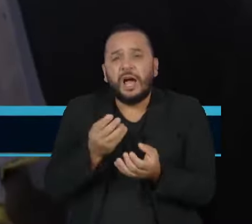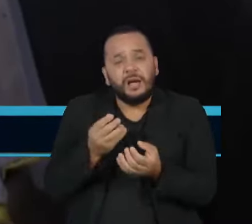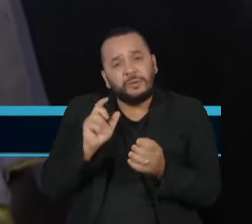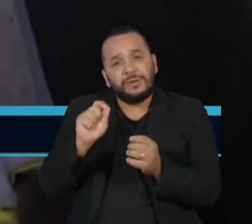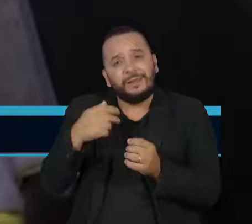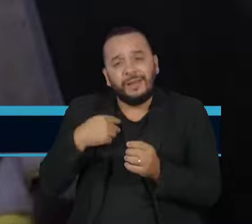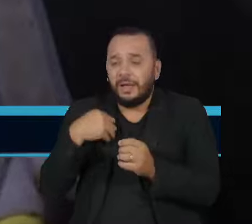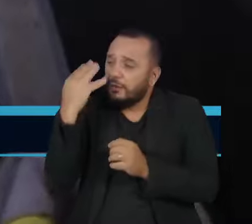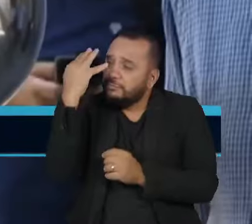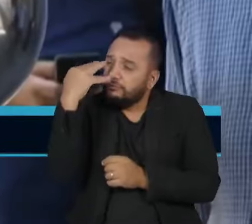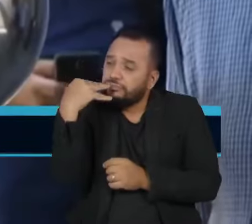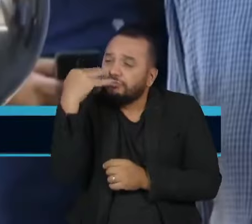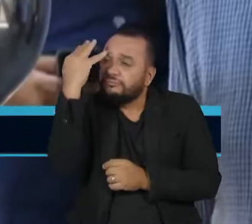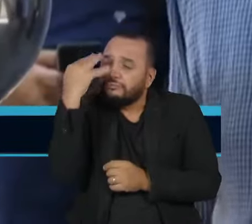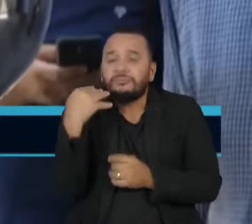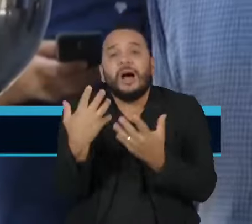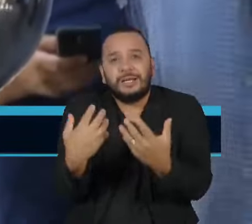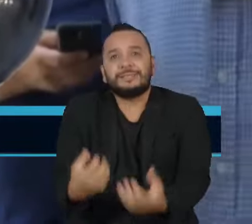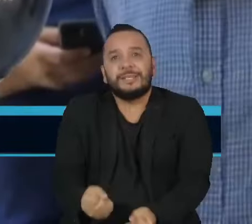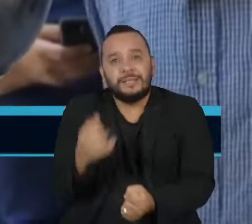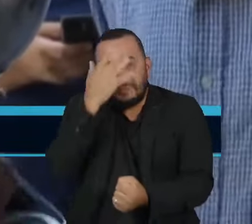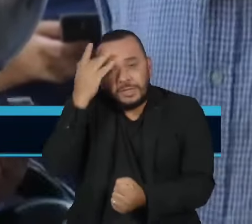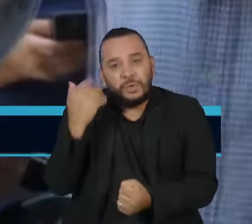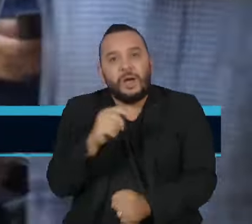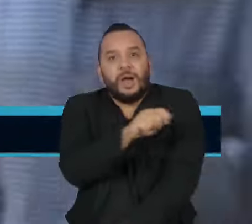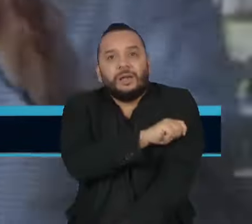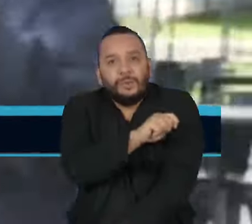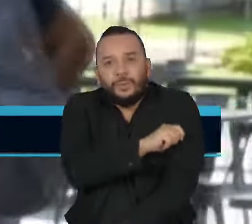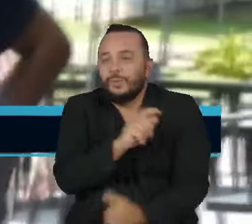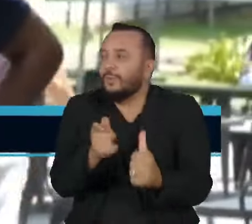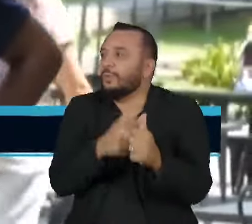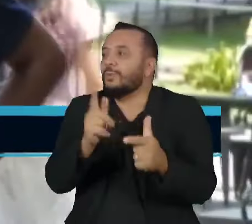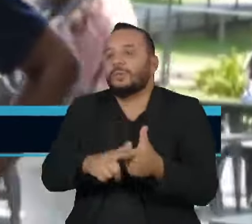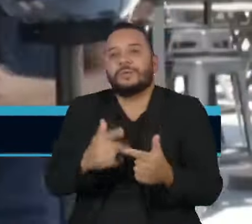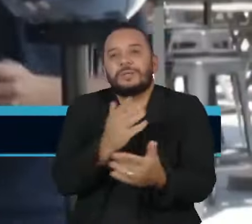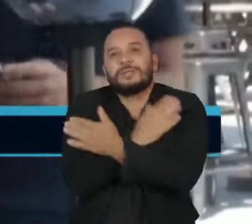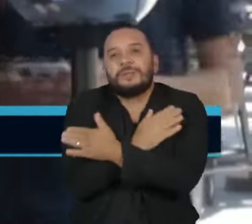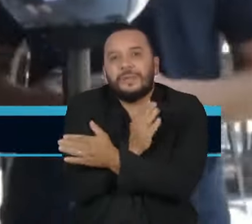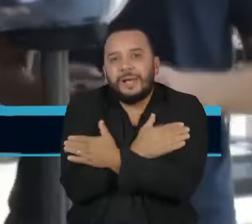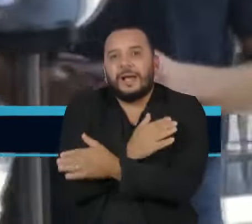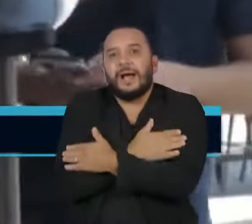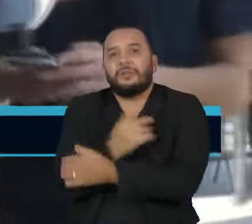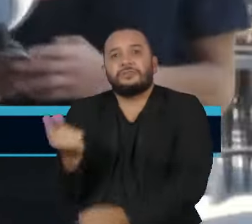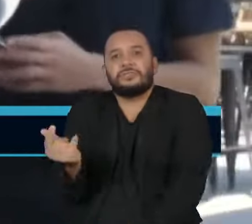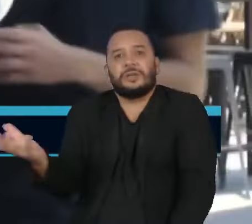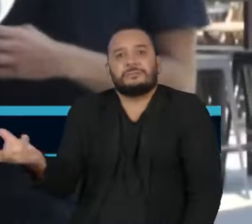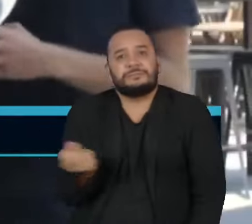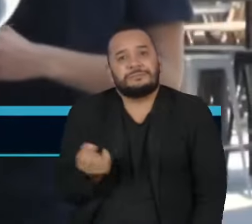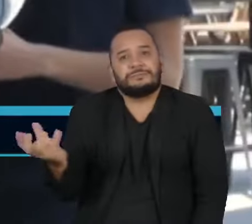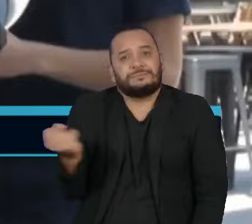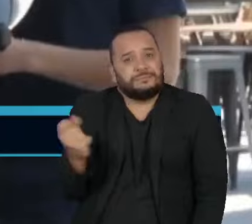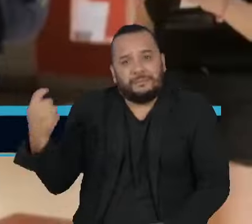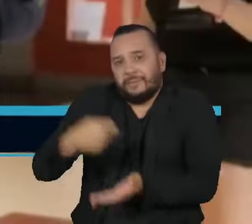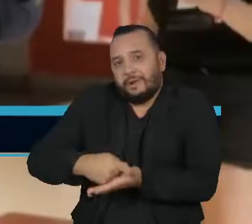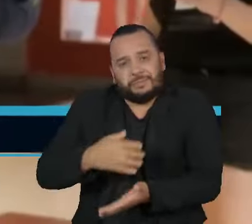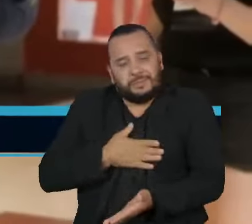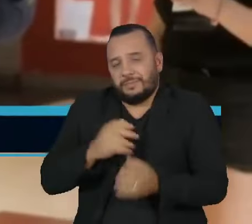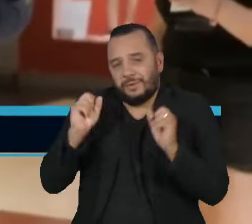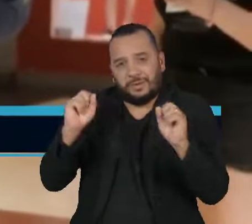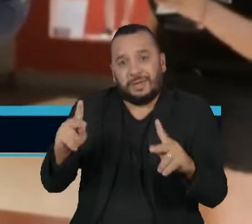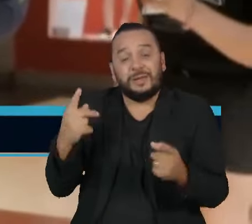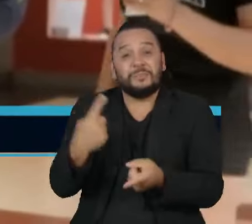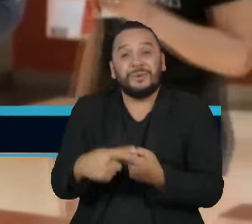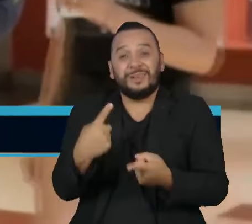há estudantes e principalmente desempregados que vê um alívio para a profunda crise econômica em que o país mergulhou Com inflação